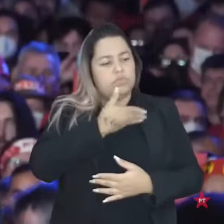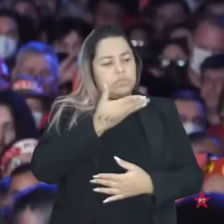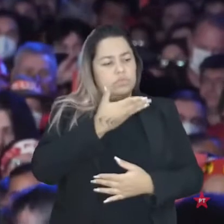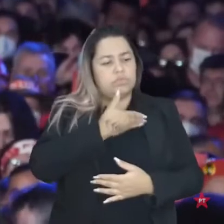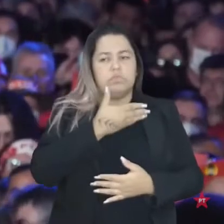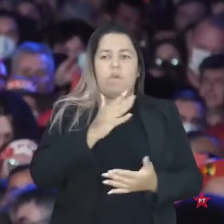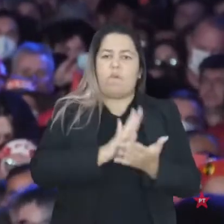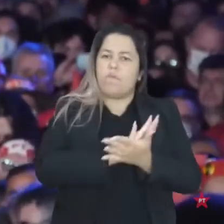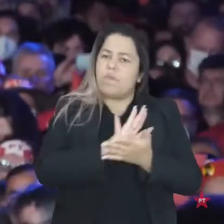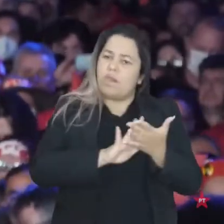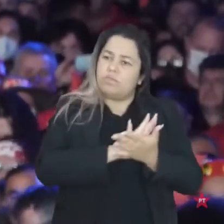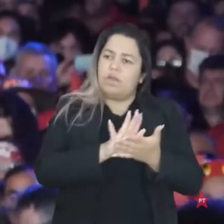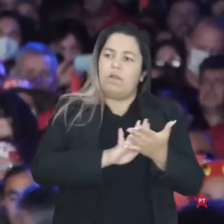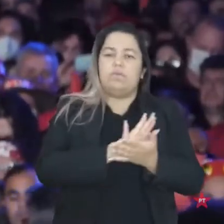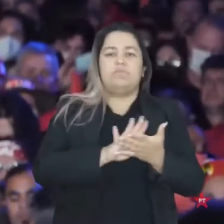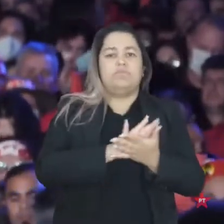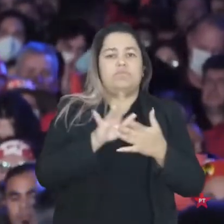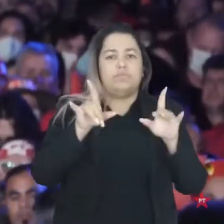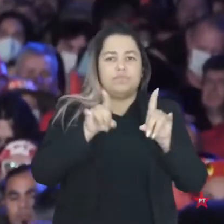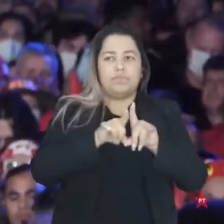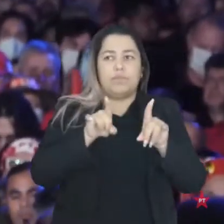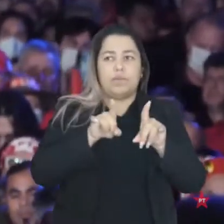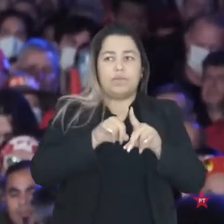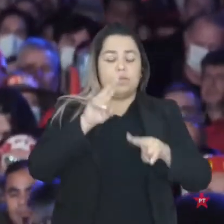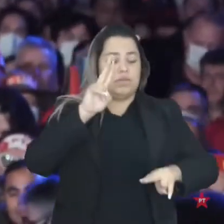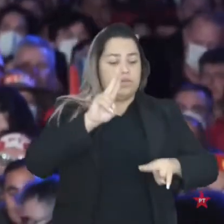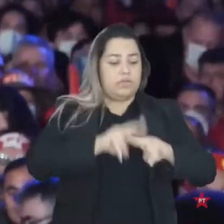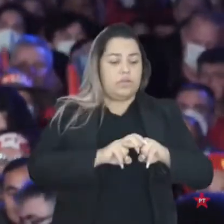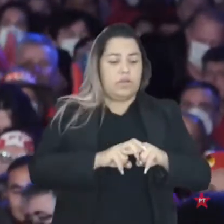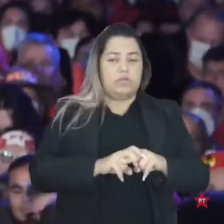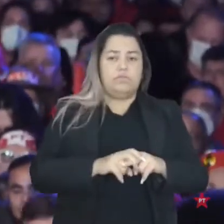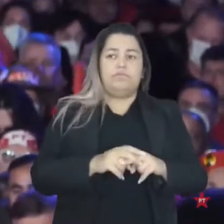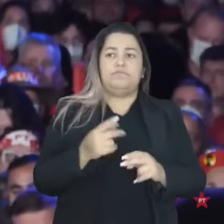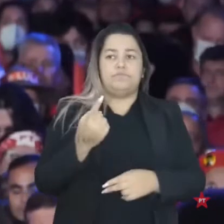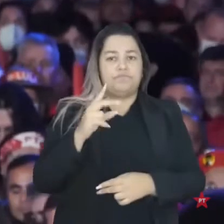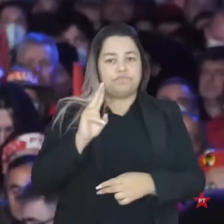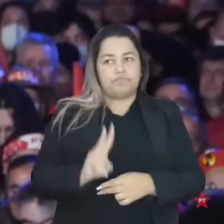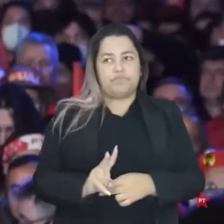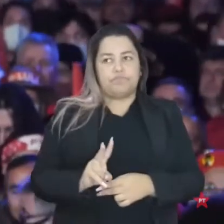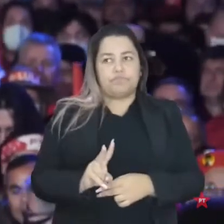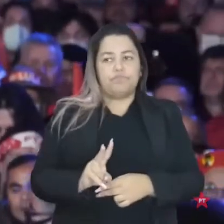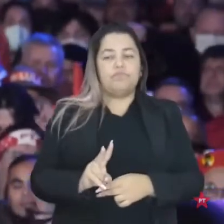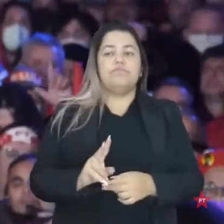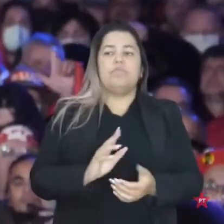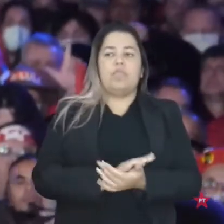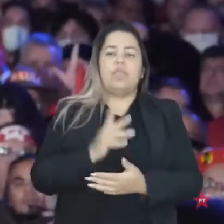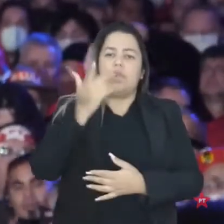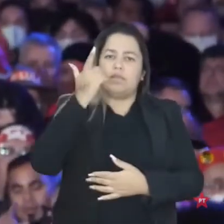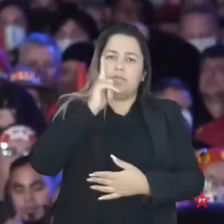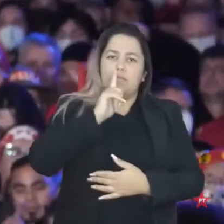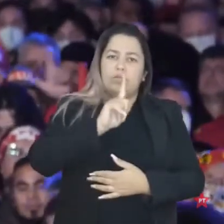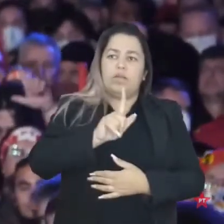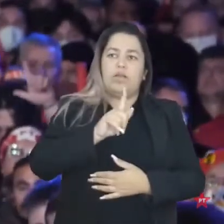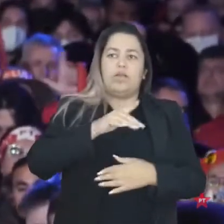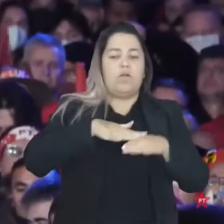Não custa nada sentar mais uma vez na mesa. Não custa nada tentar e conversar um pouco mais e